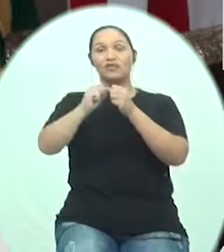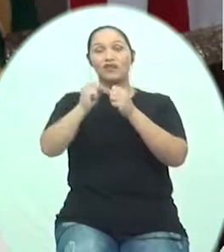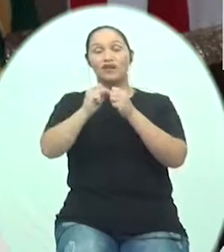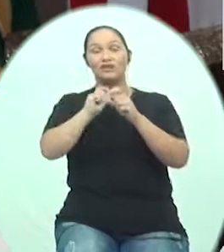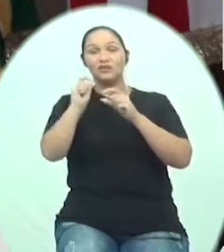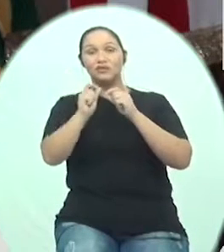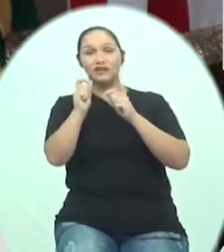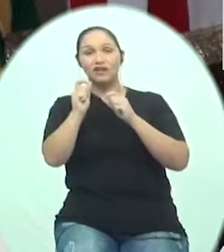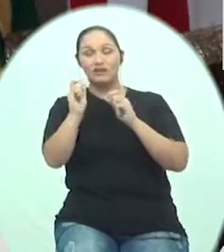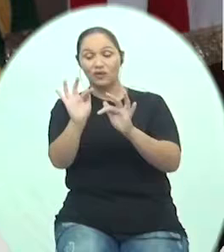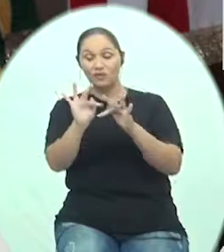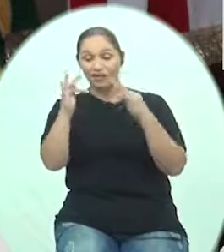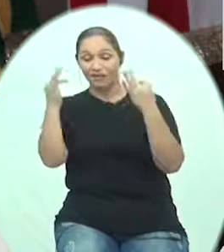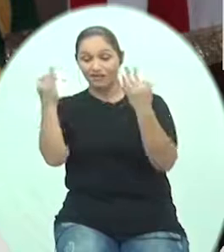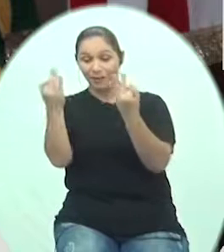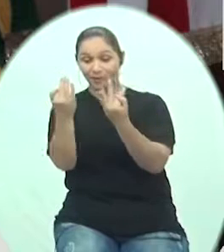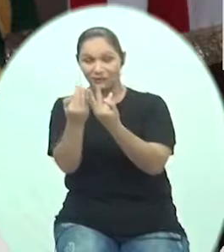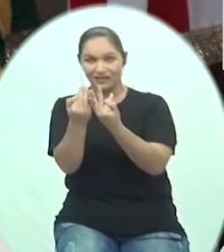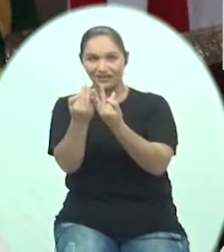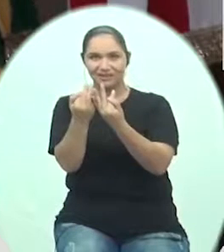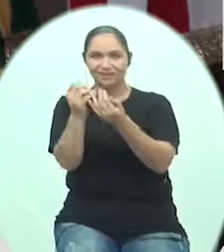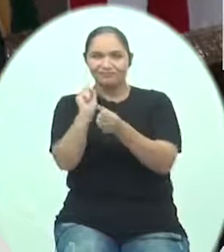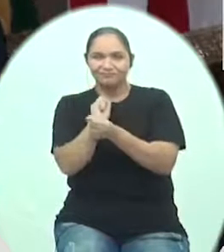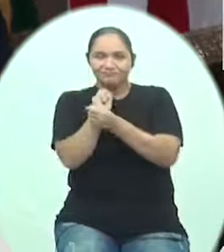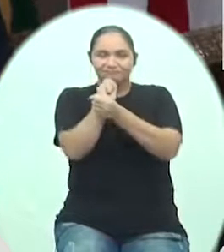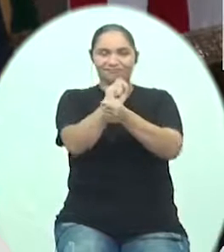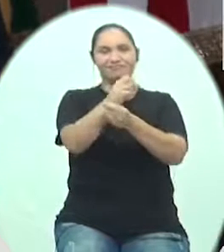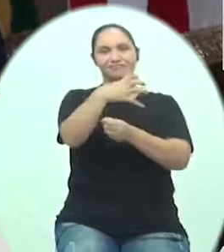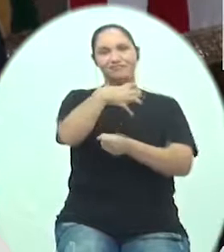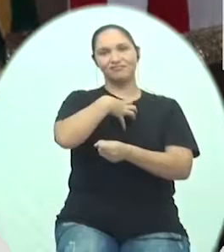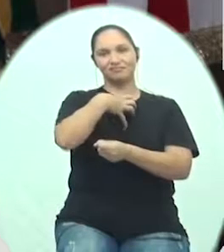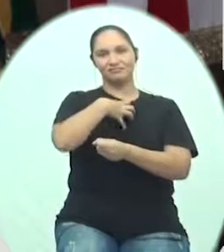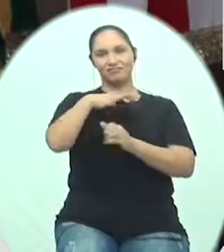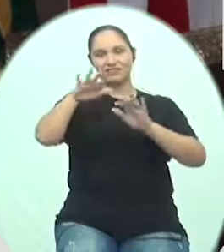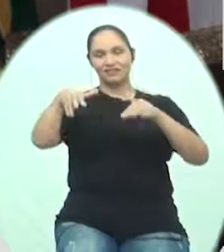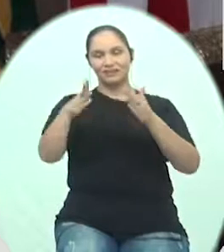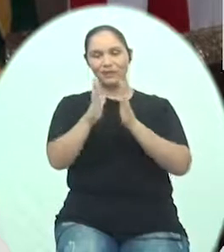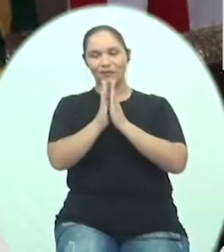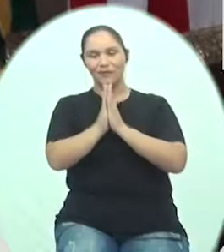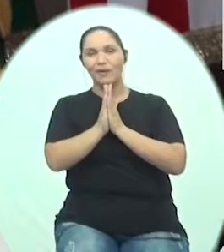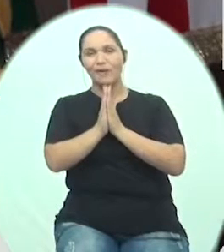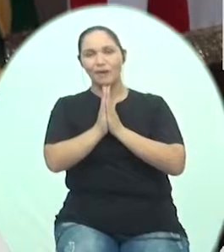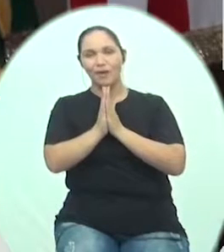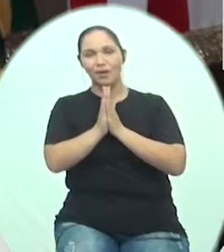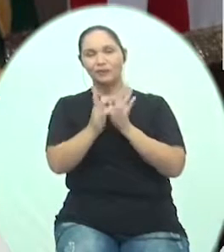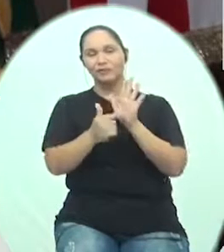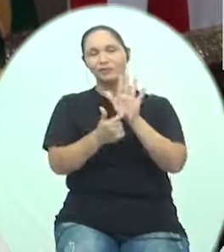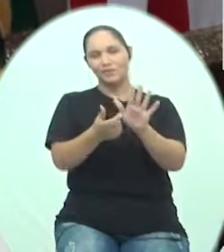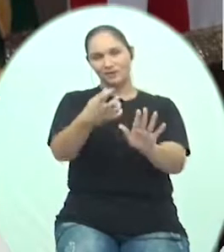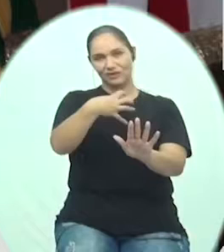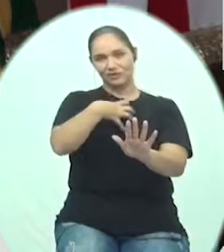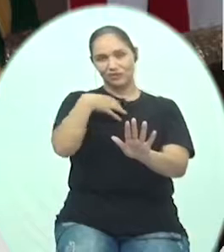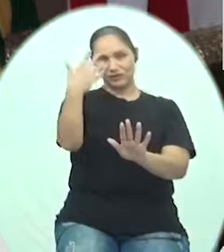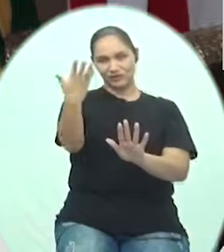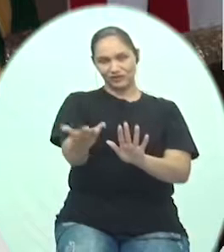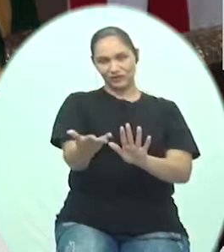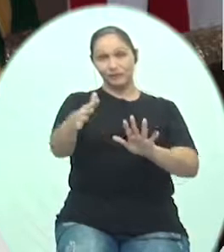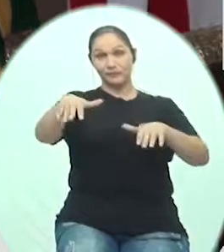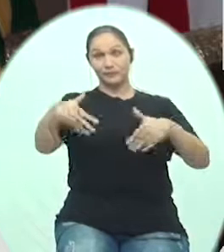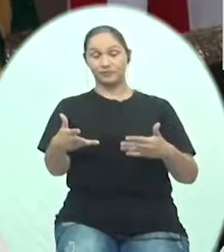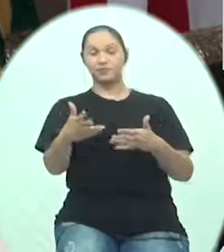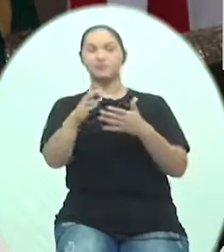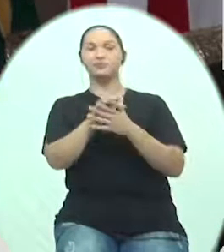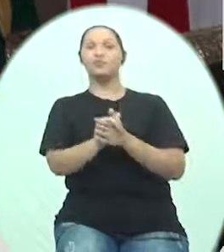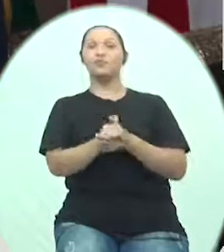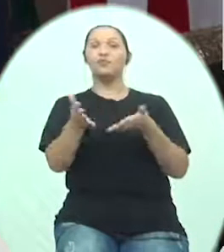Vereador Ademir mas toda a família esse é o nosso a nossa oração o nosso sentimento também eu não poderia